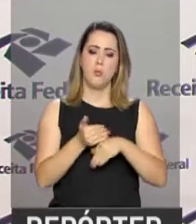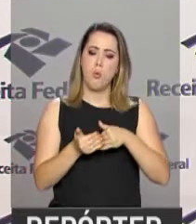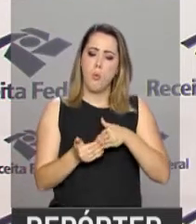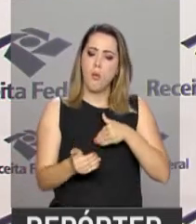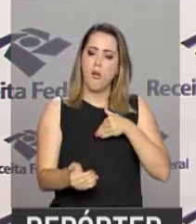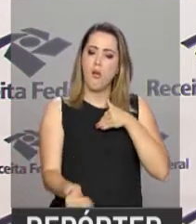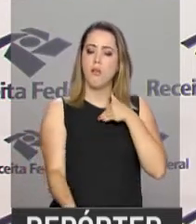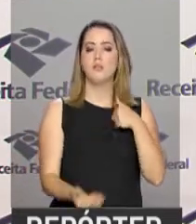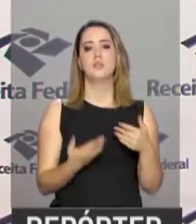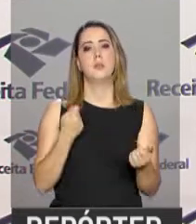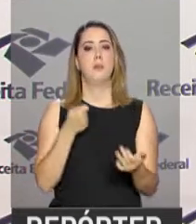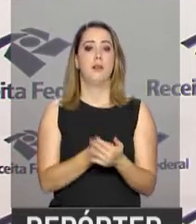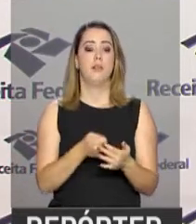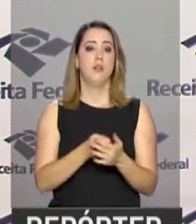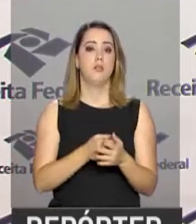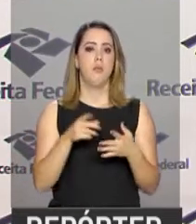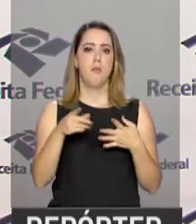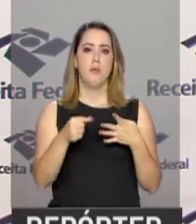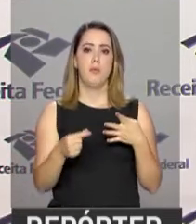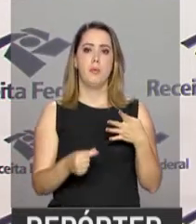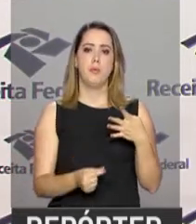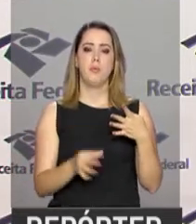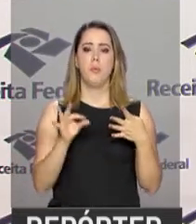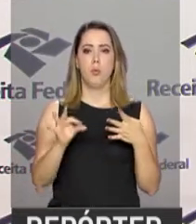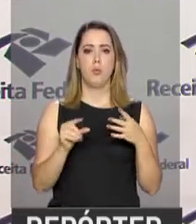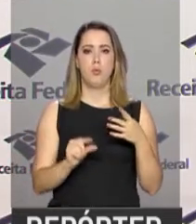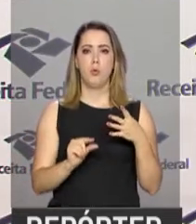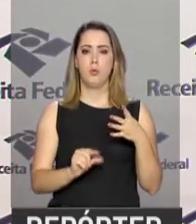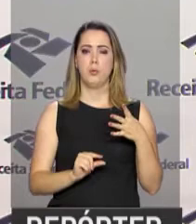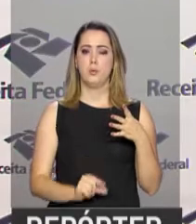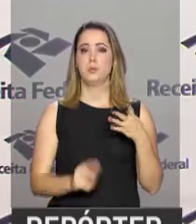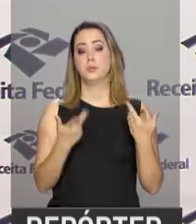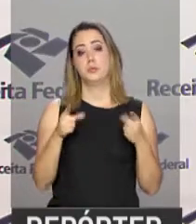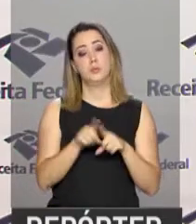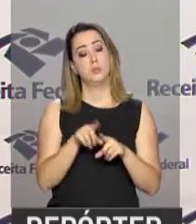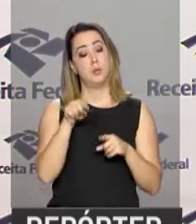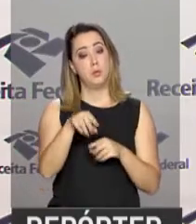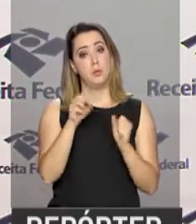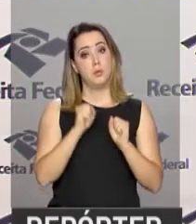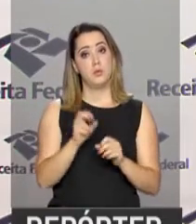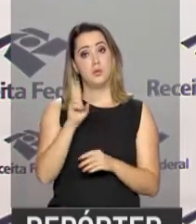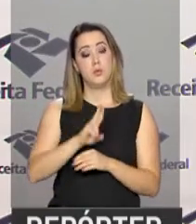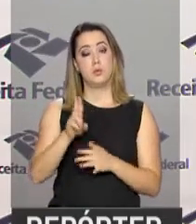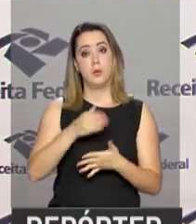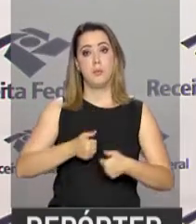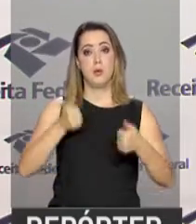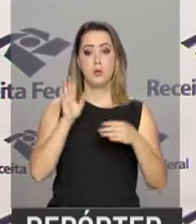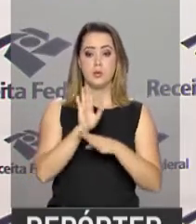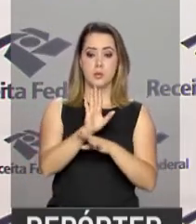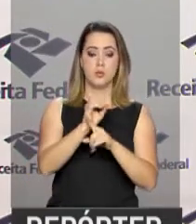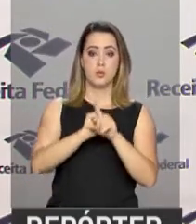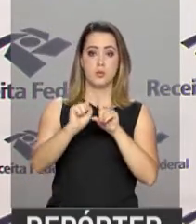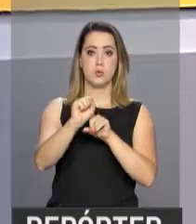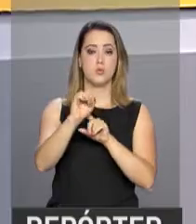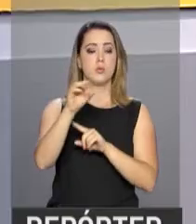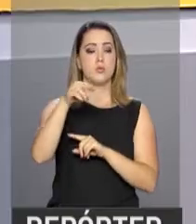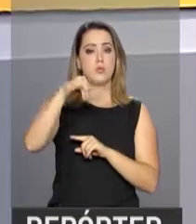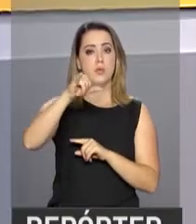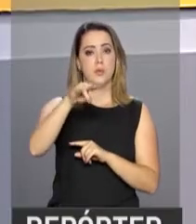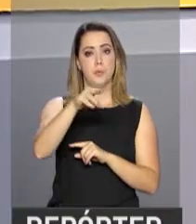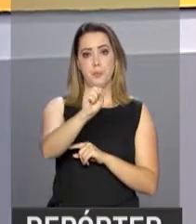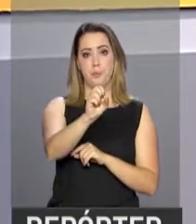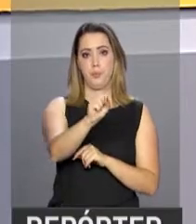pagamento e para ele regularizar a sua situação principalmente para poder usufruir desses benefícios previdenciários né